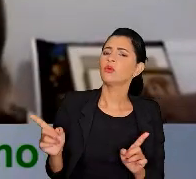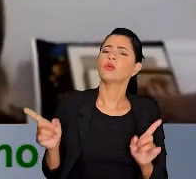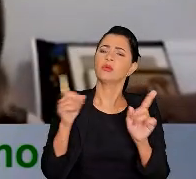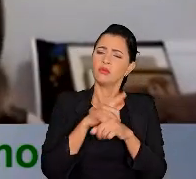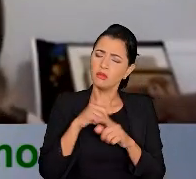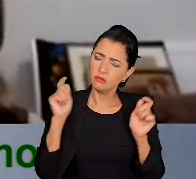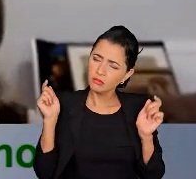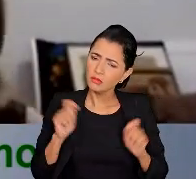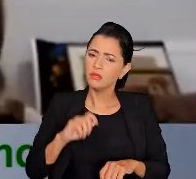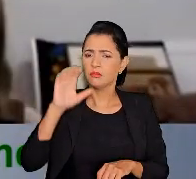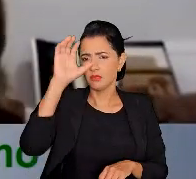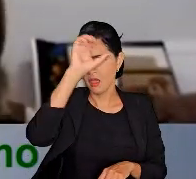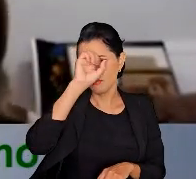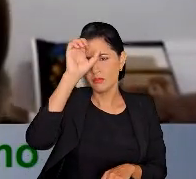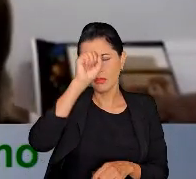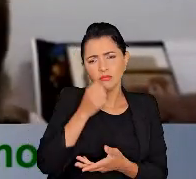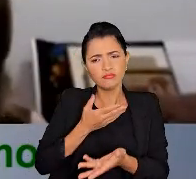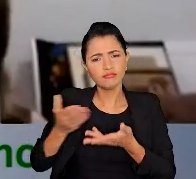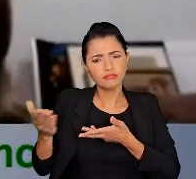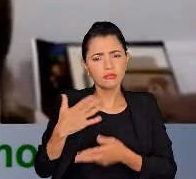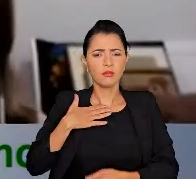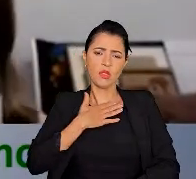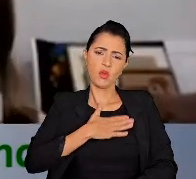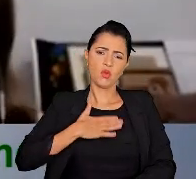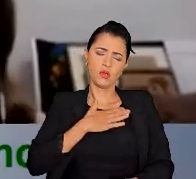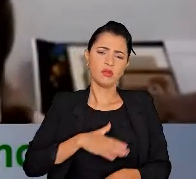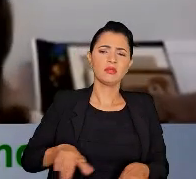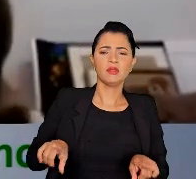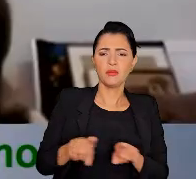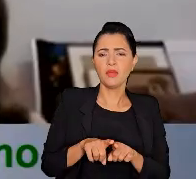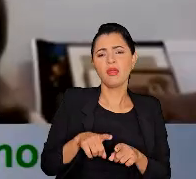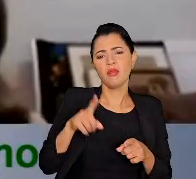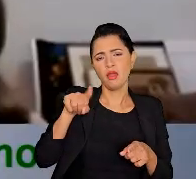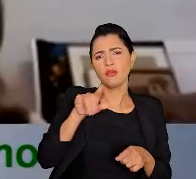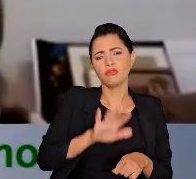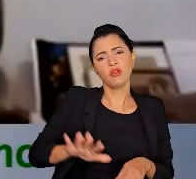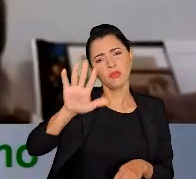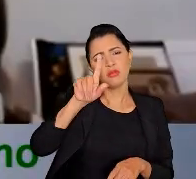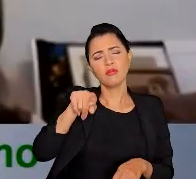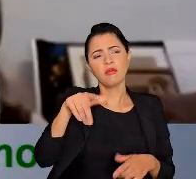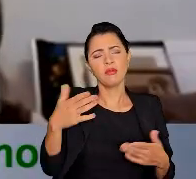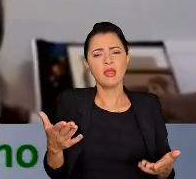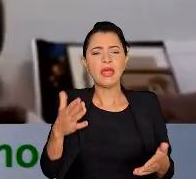podemos aprender e até gostar, né? Geralmente eu acho que é isso, talvez